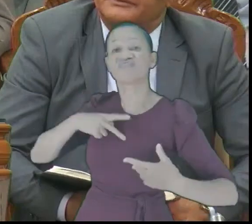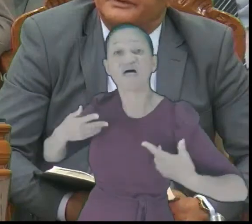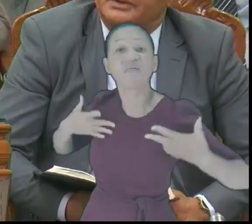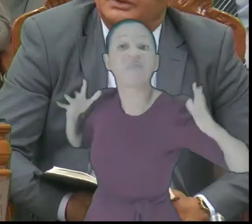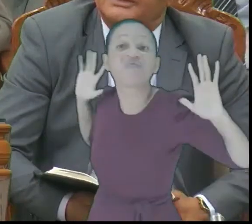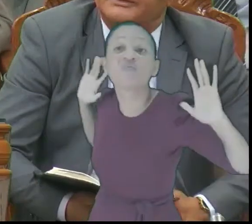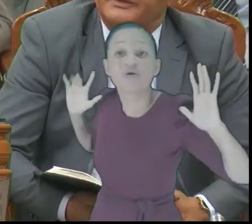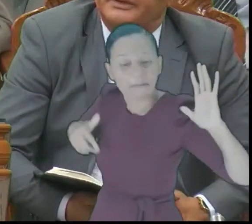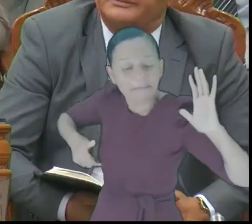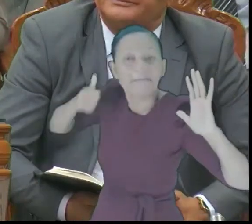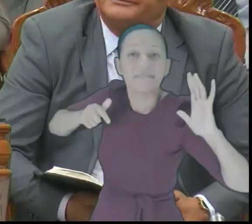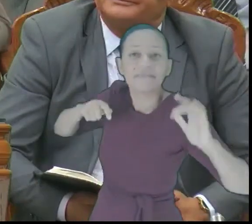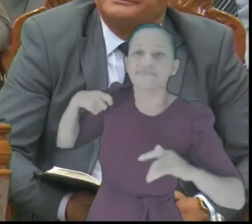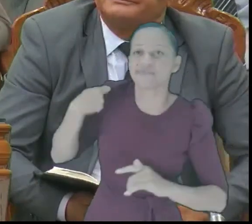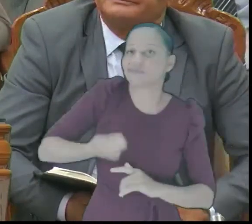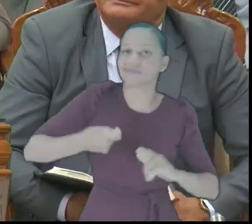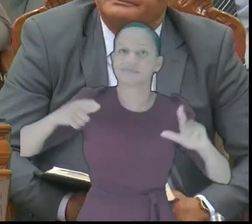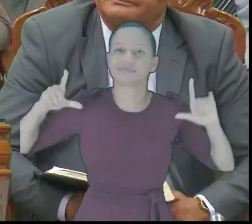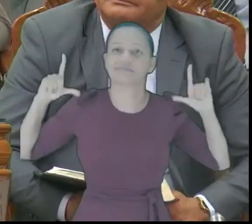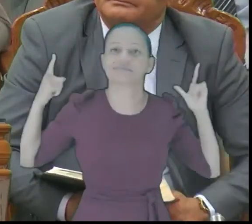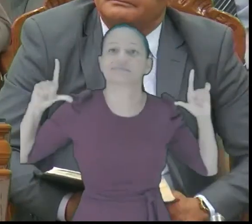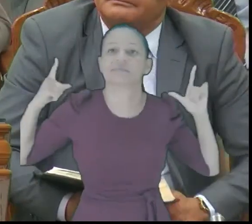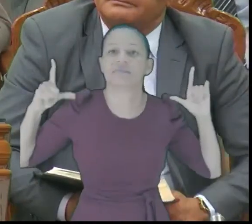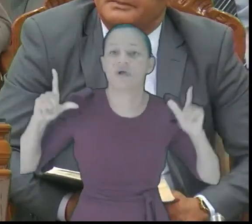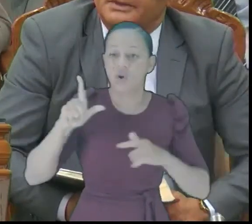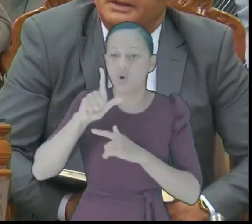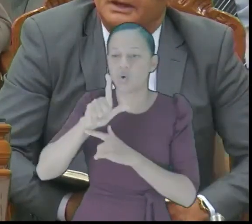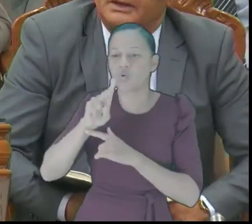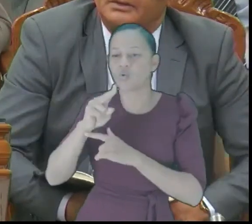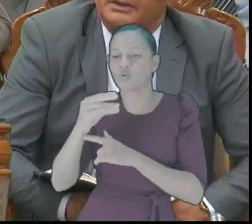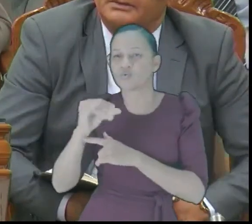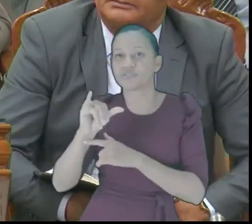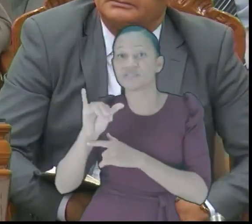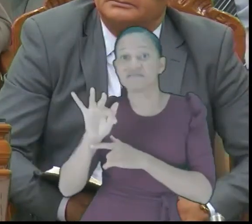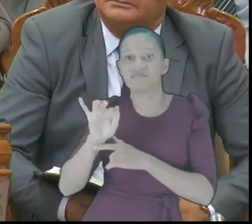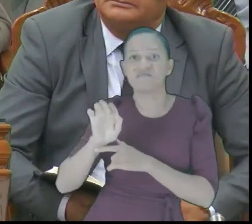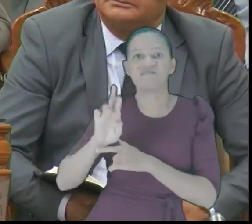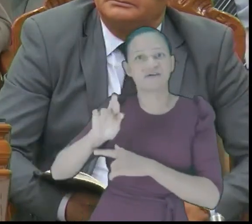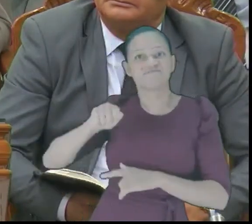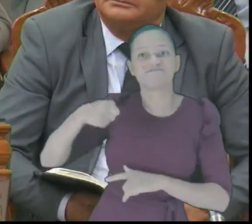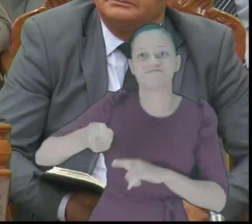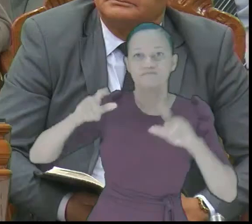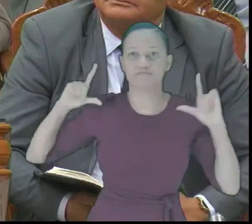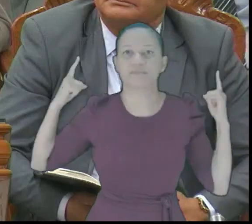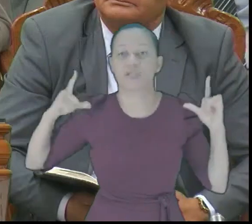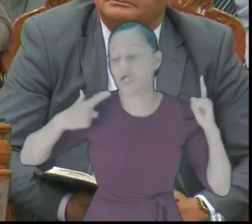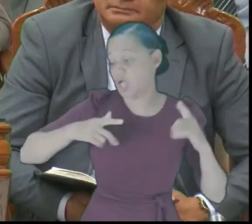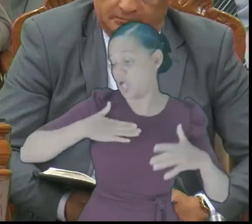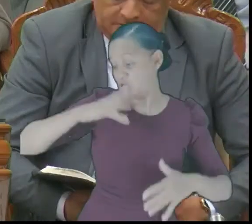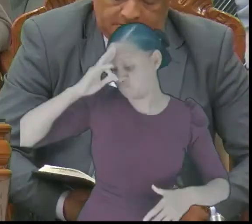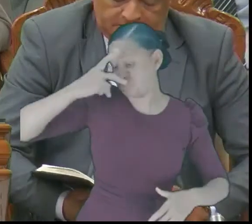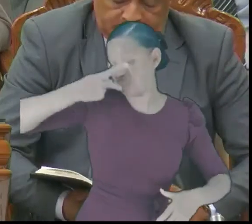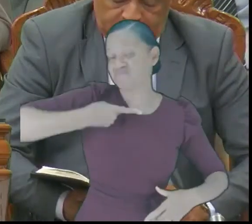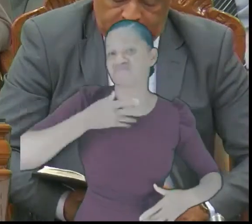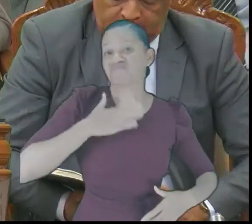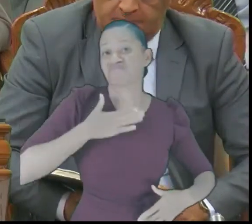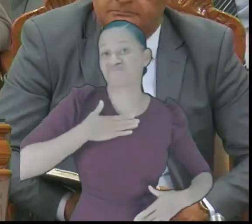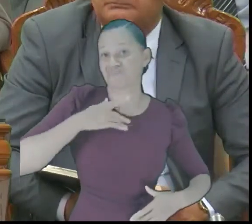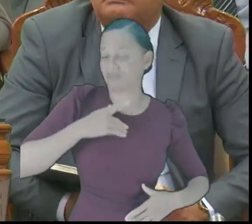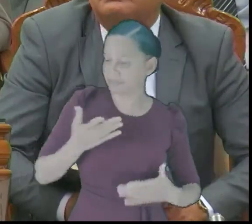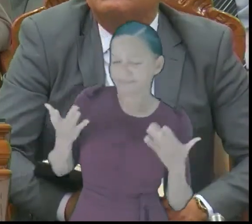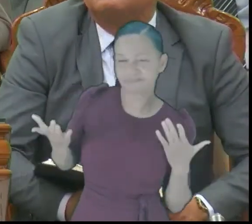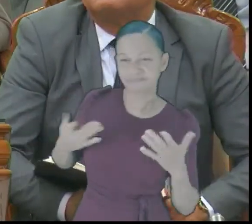foi o primeiro? Lúcifer foi o primeiro. O primeiro que disse quem manda em mim sou eu, foi Lúcifer.